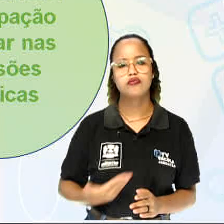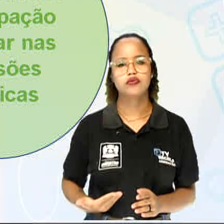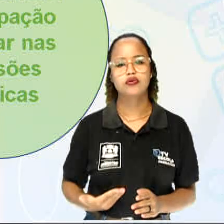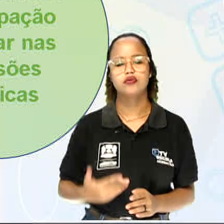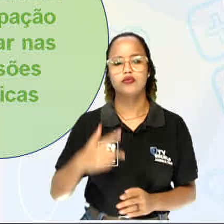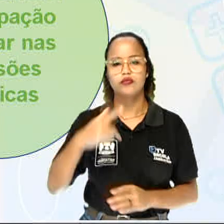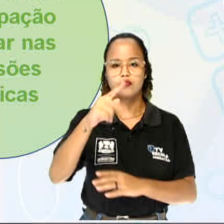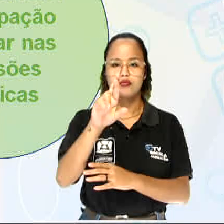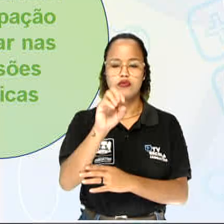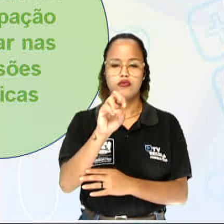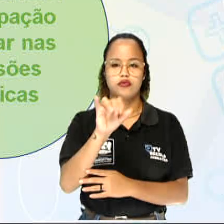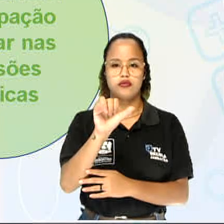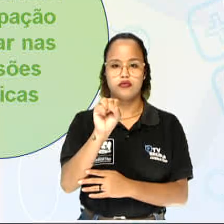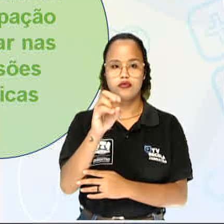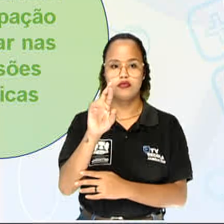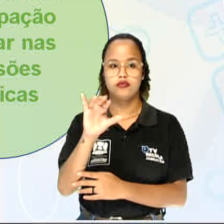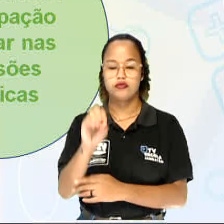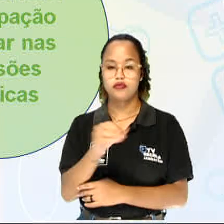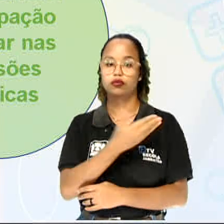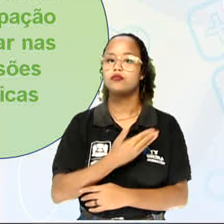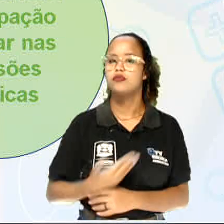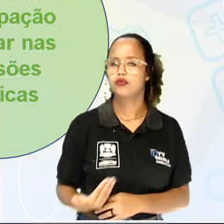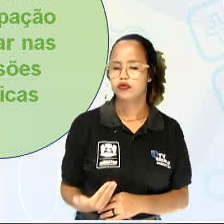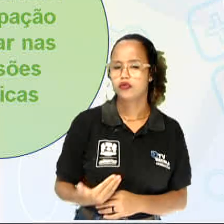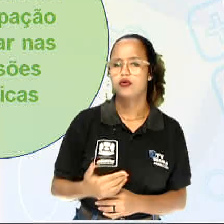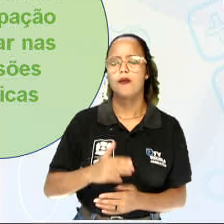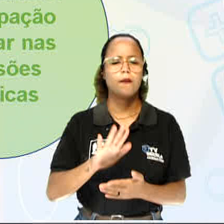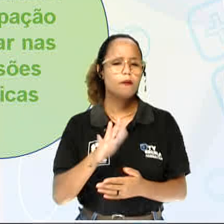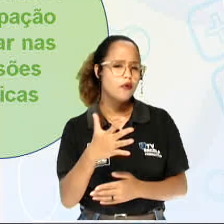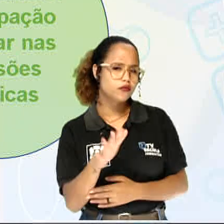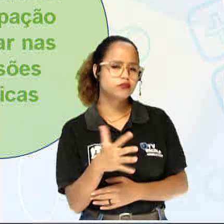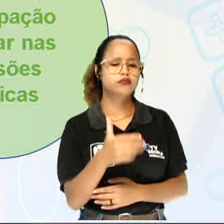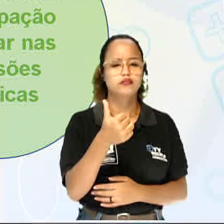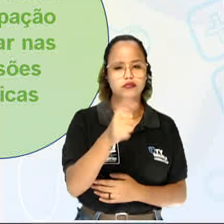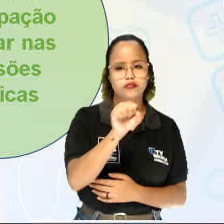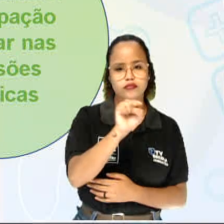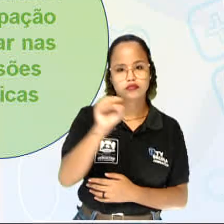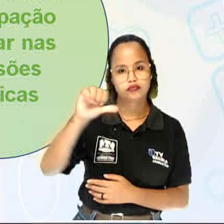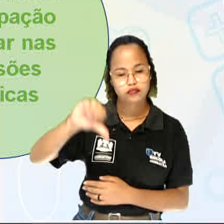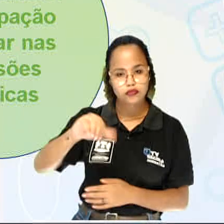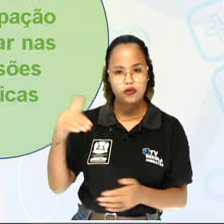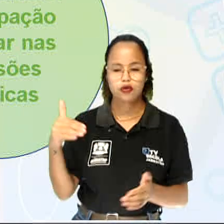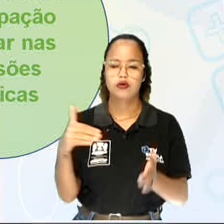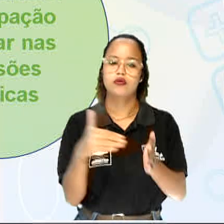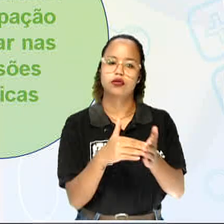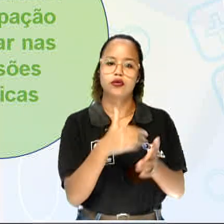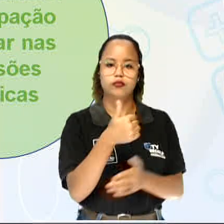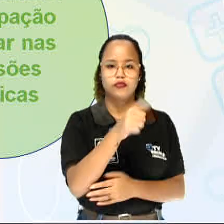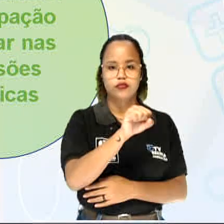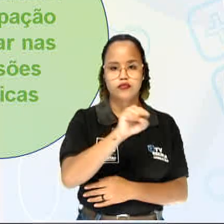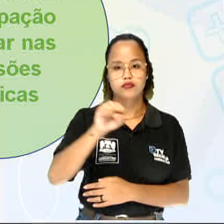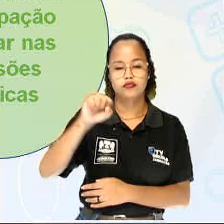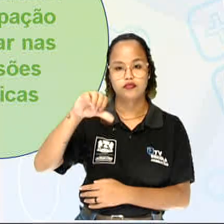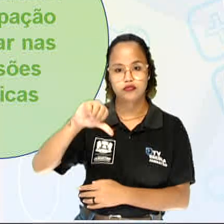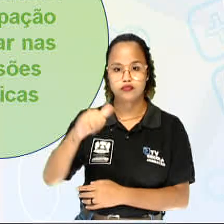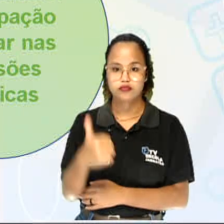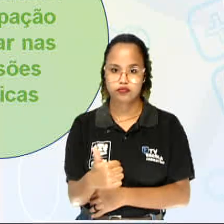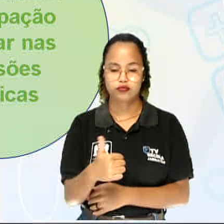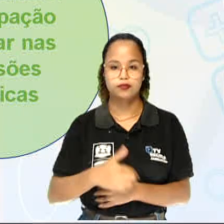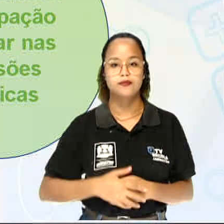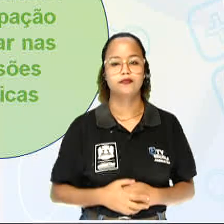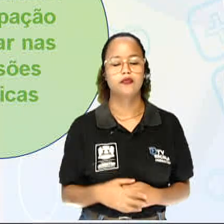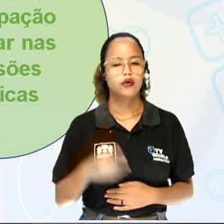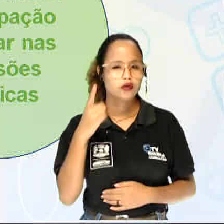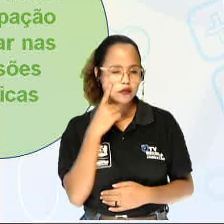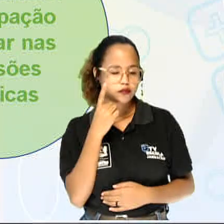provisório republicano, que durou inicialmente de 1889 até 1891. Vê só,